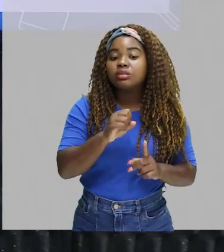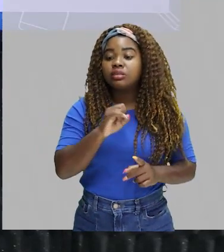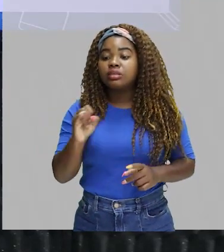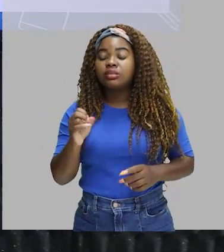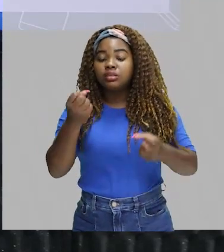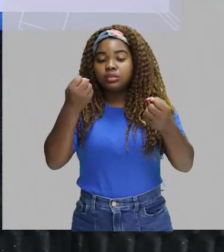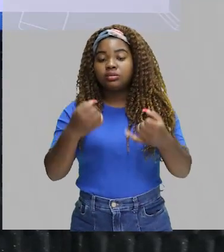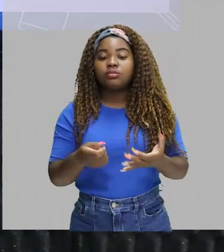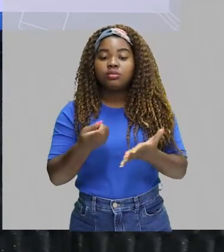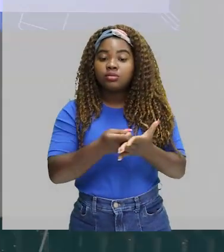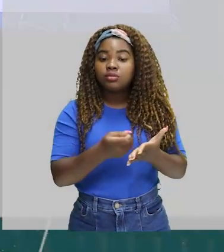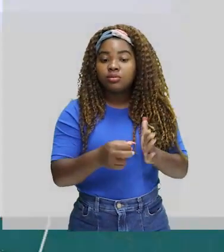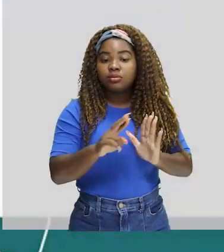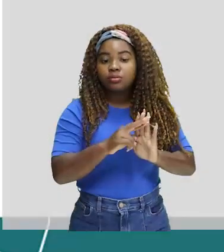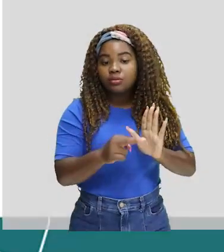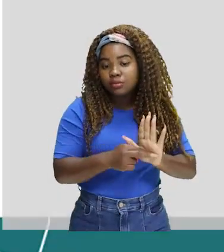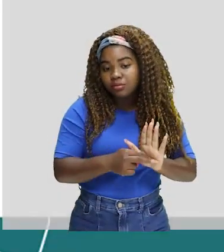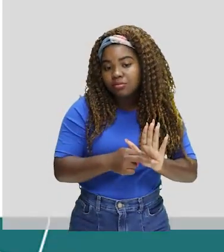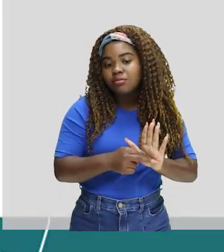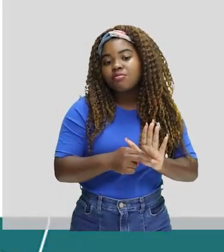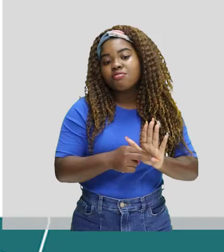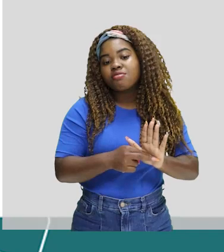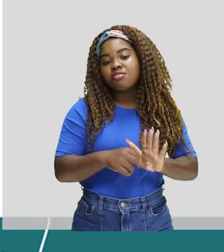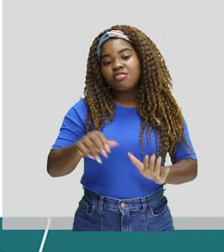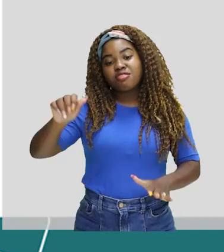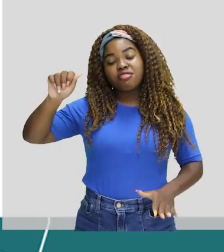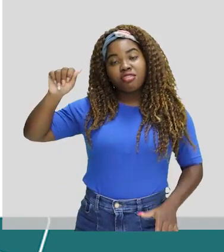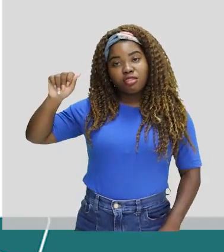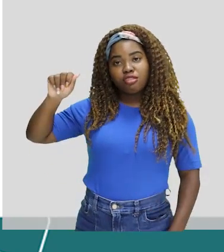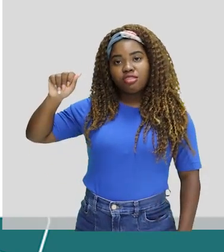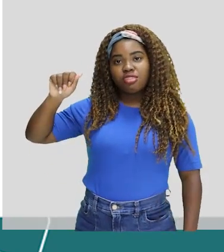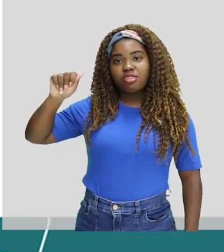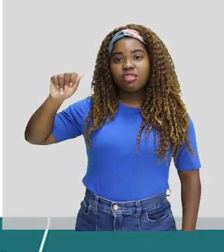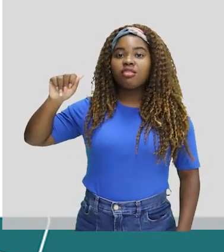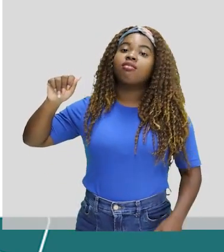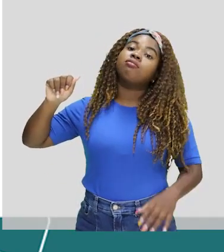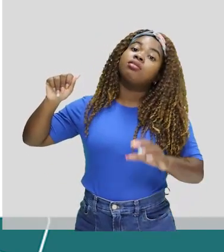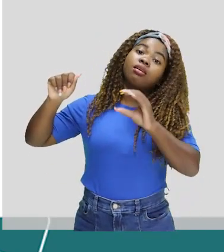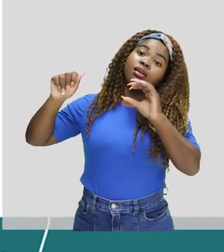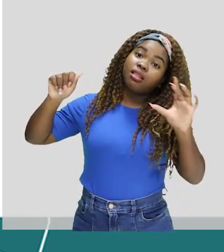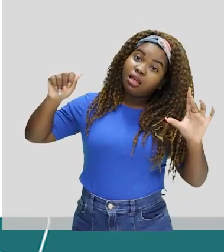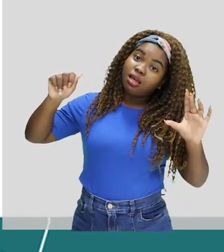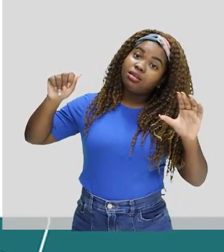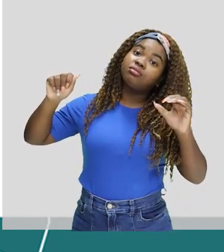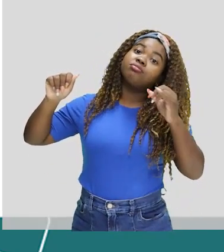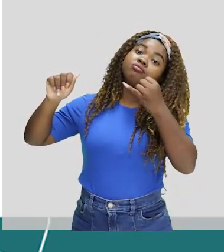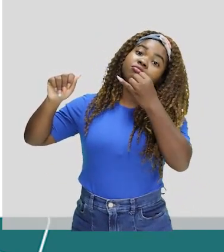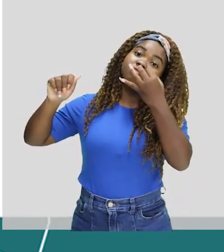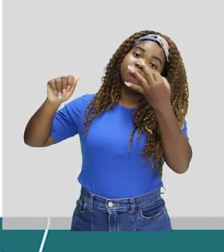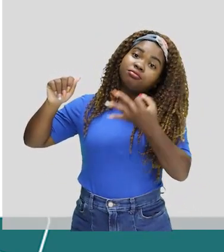dever, que ética é esta? É uma ética deontológica kantiana? Provavelmente.